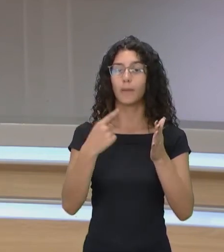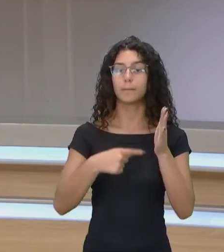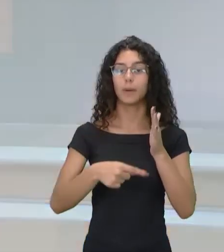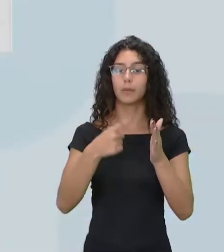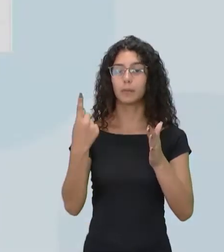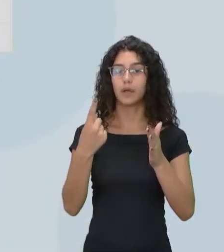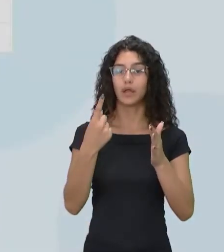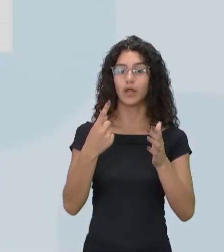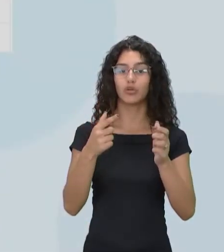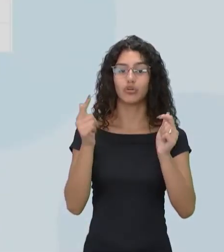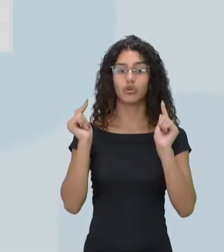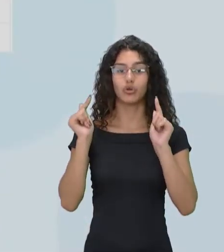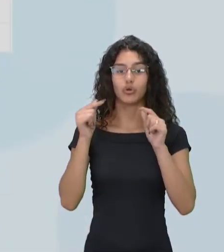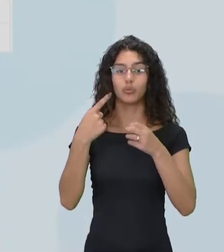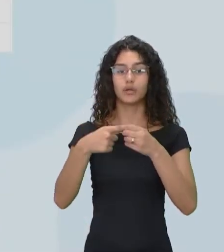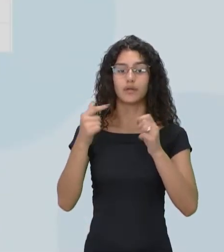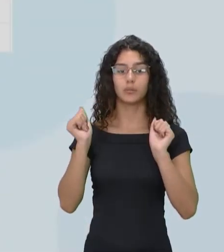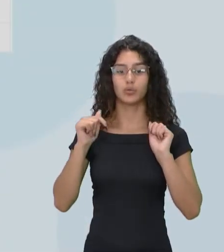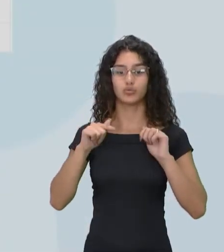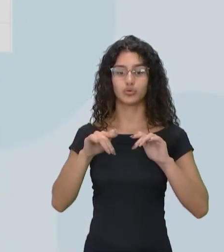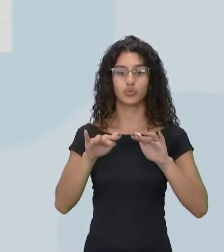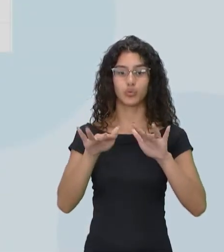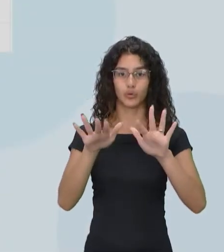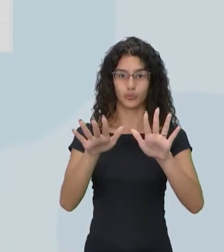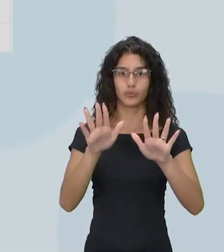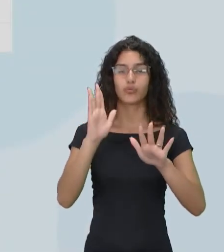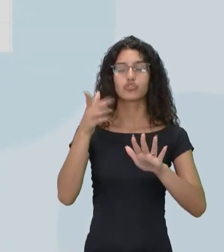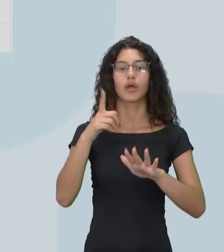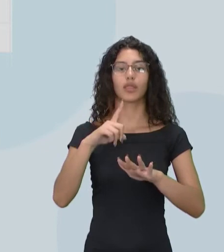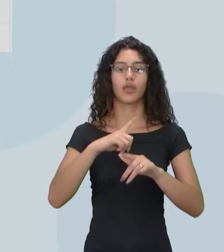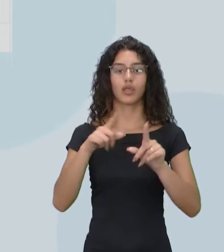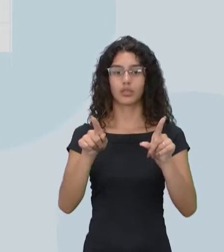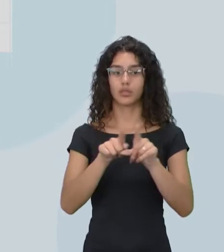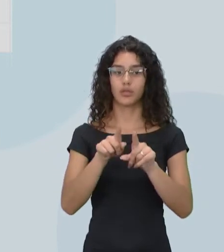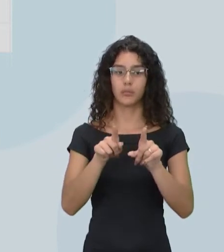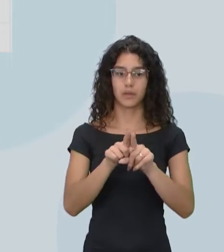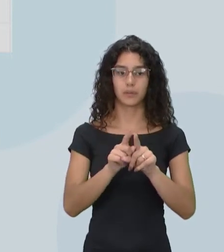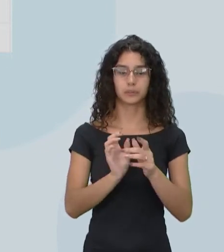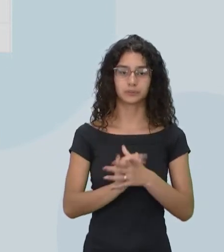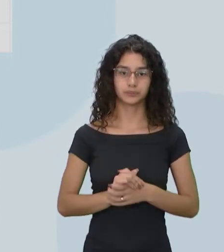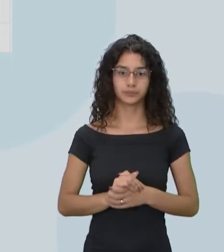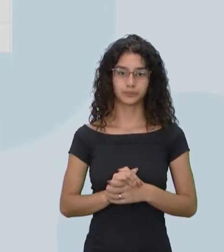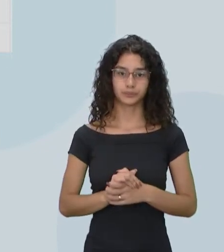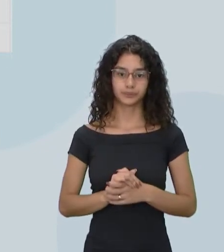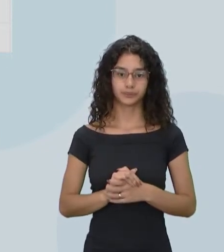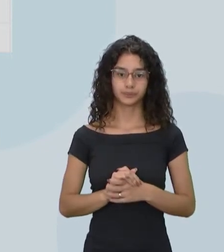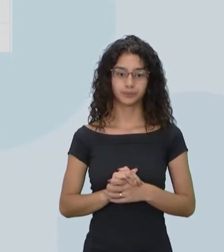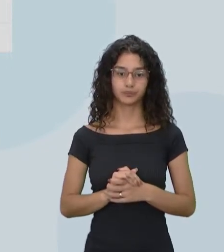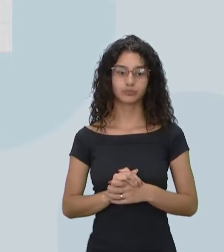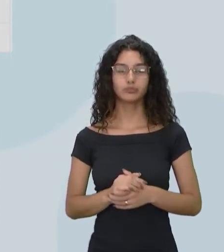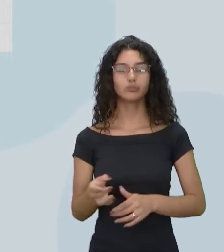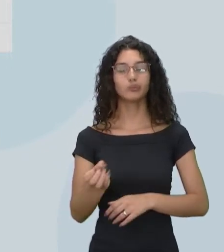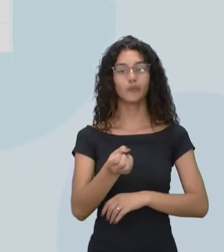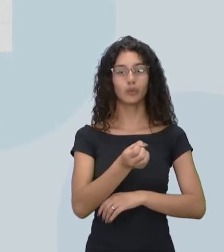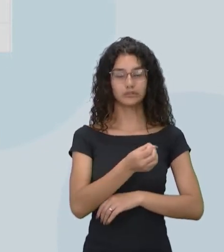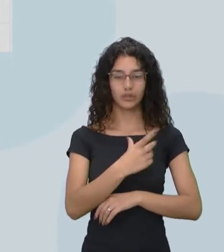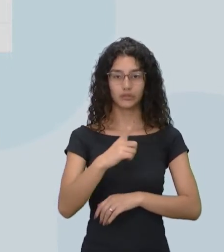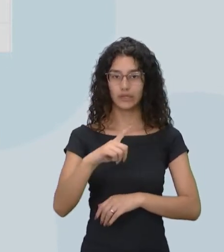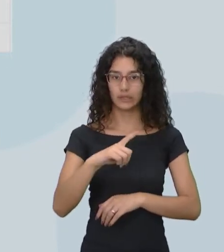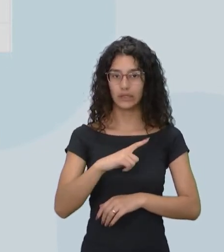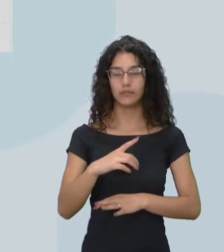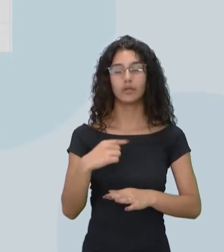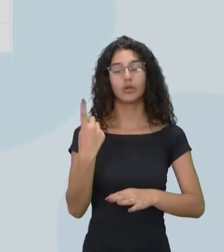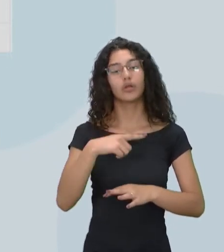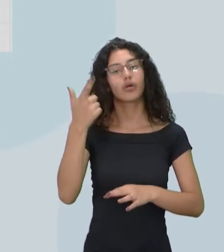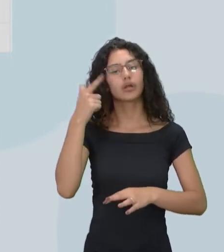previsão de Guarulhos, que já é um dos municípios que está encaminhado com essa nova taxa residencial, e a